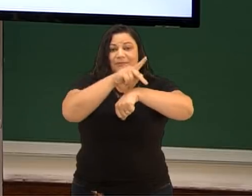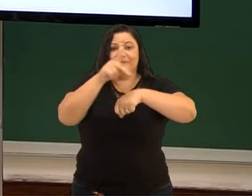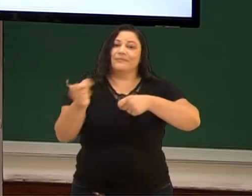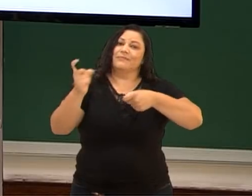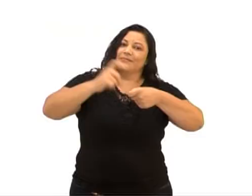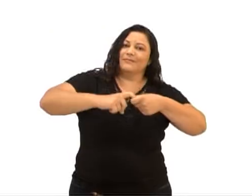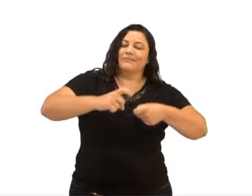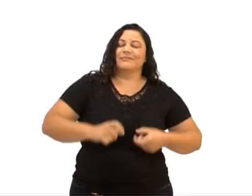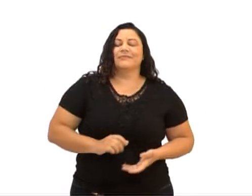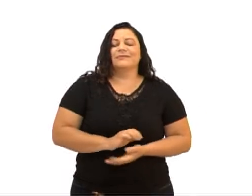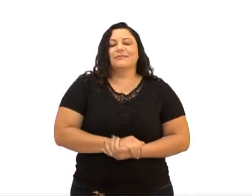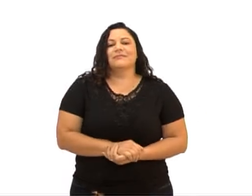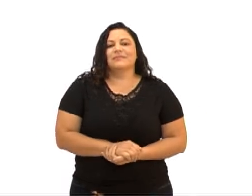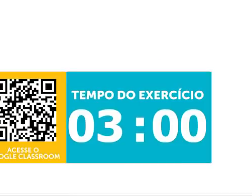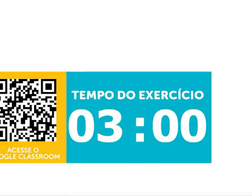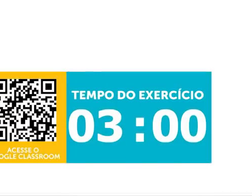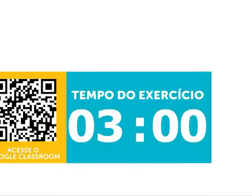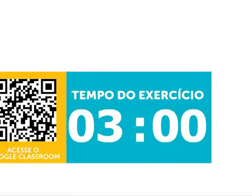para corrigir.